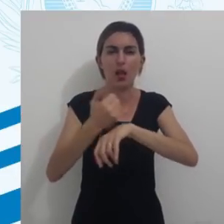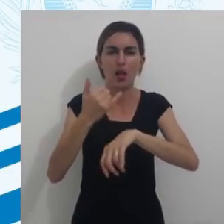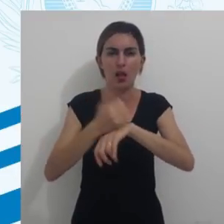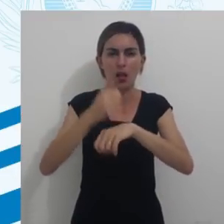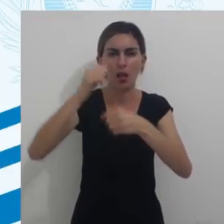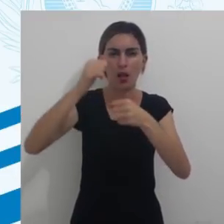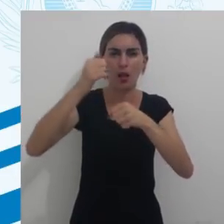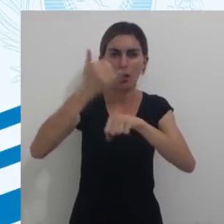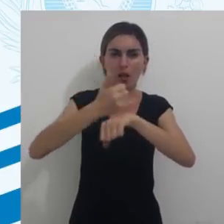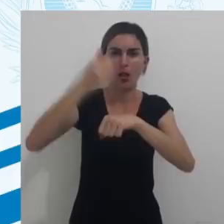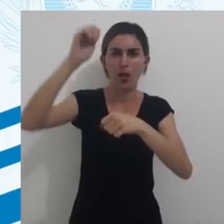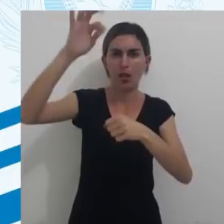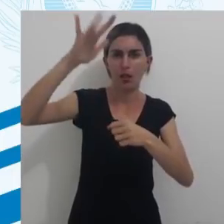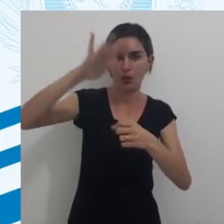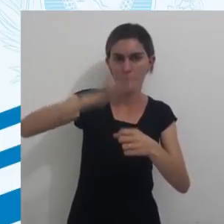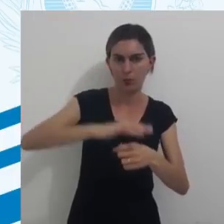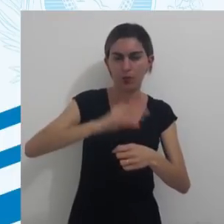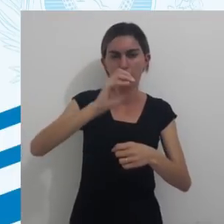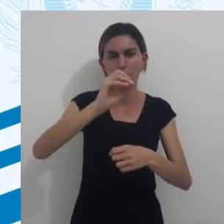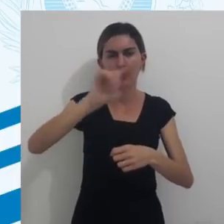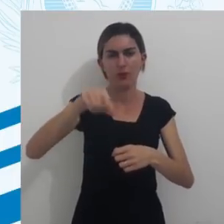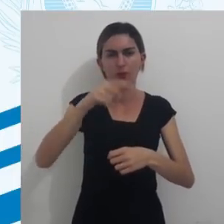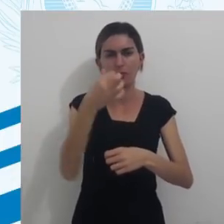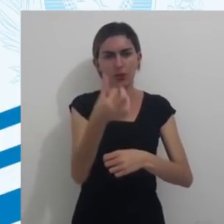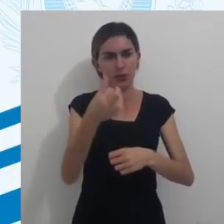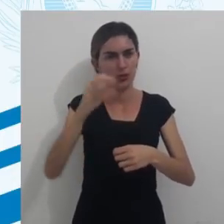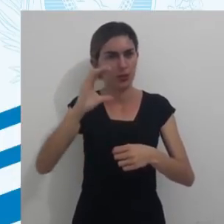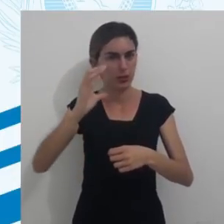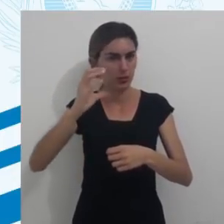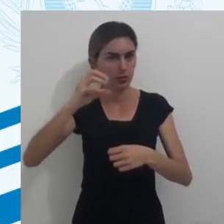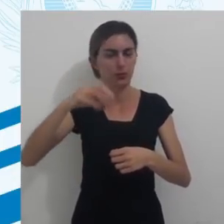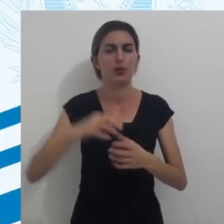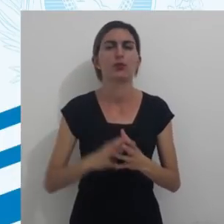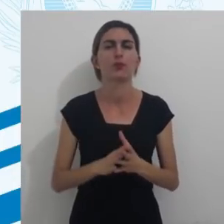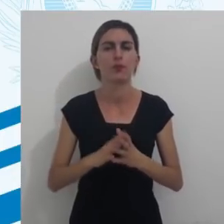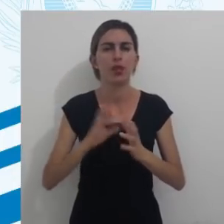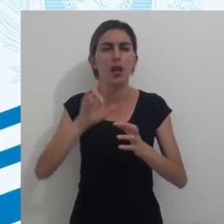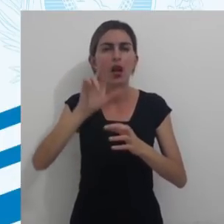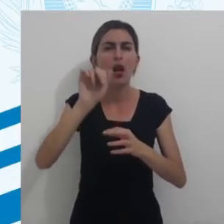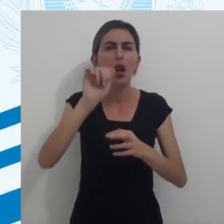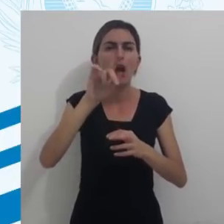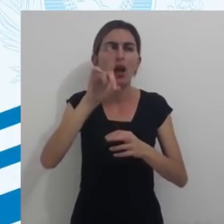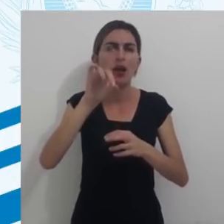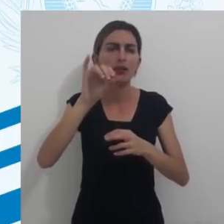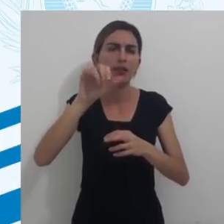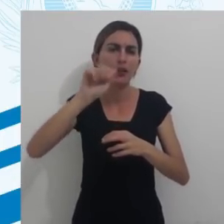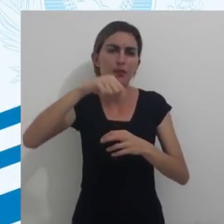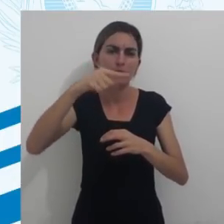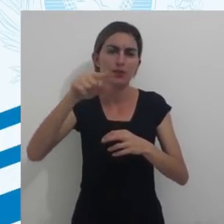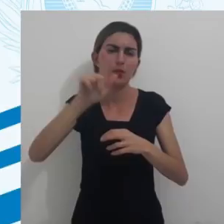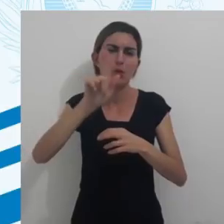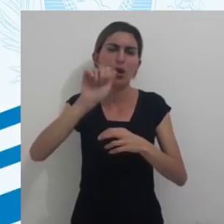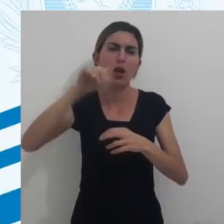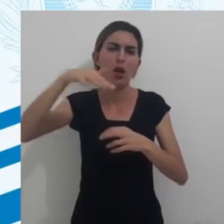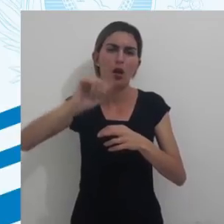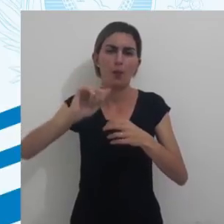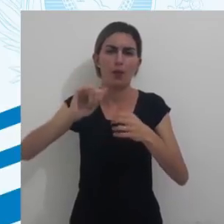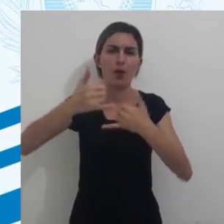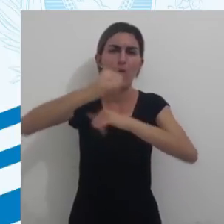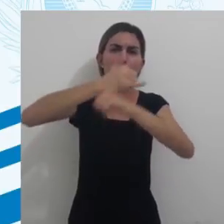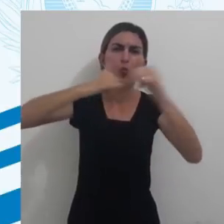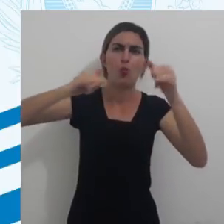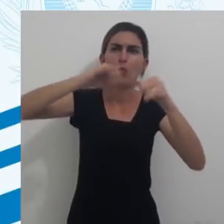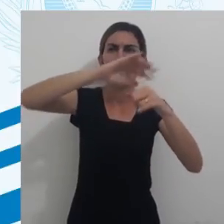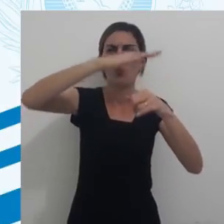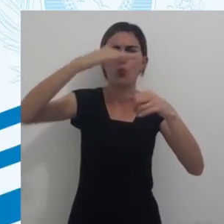de 0,6 cm. Radiações gama. São ondas eletromagnéticas